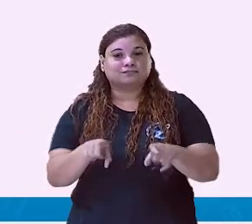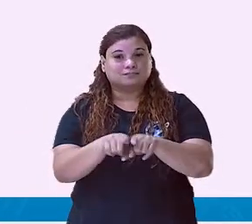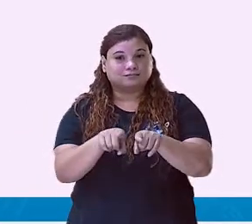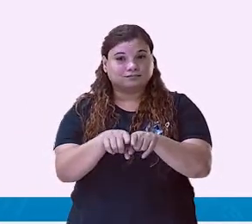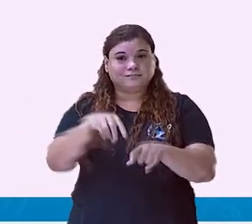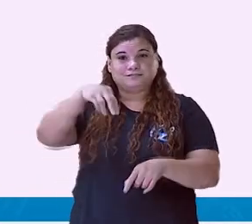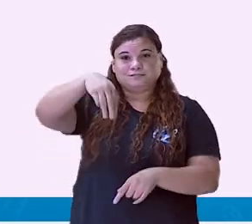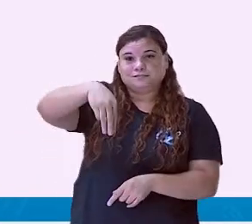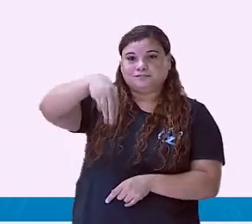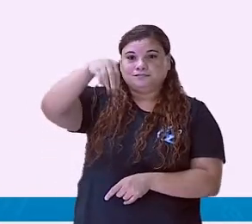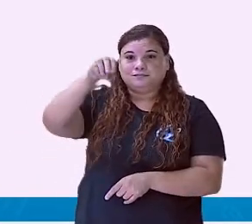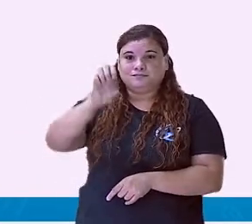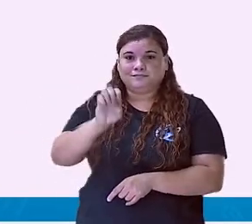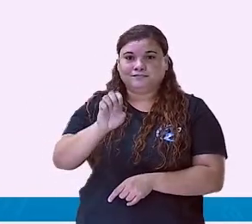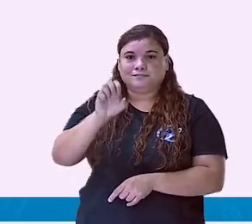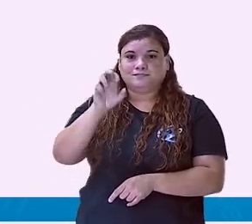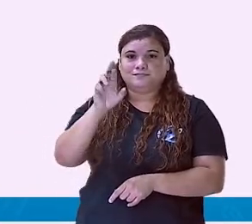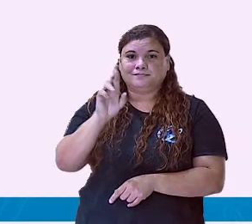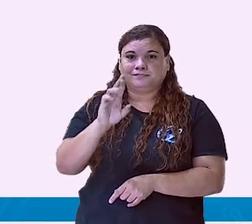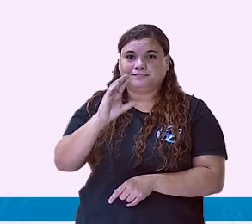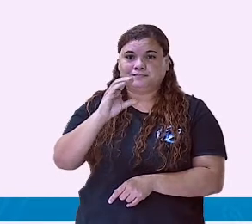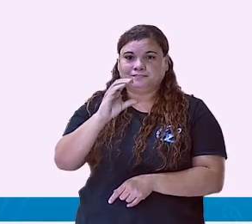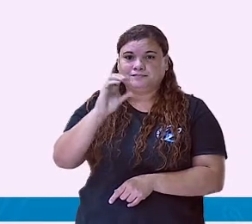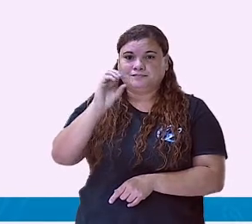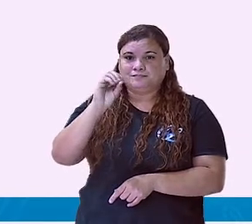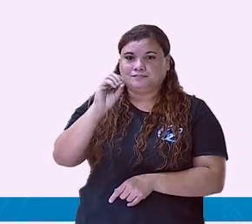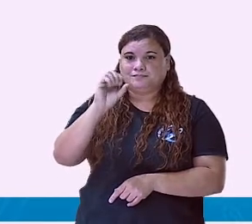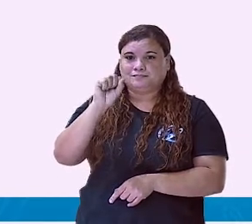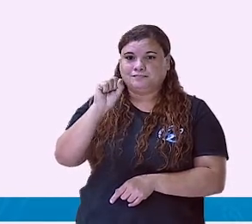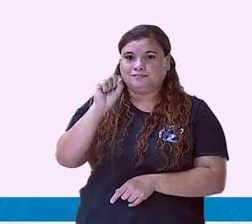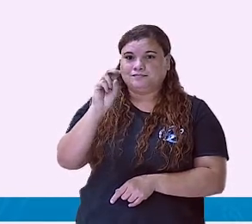Mercado Comum do Sul, o Mercosul.